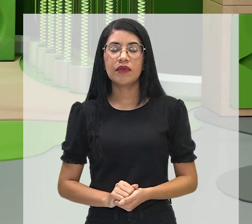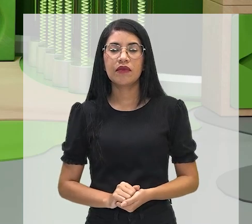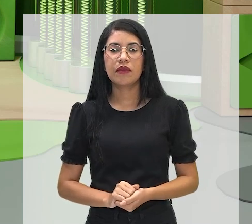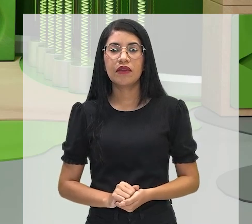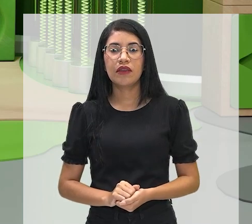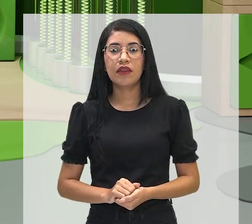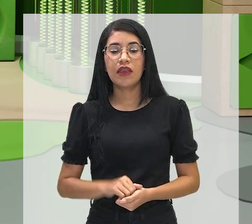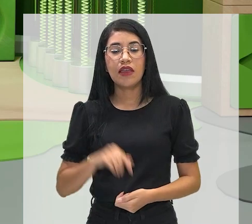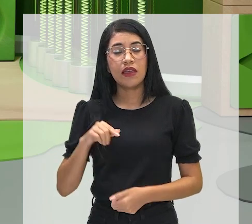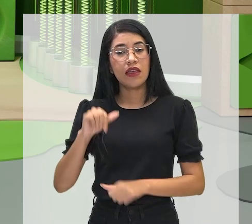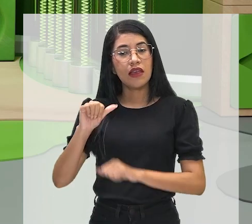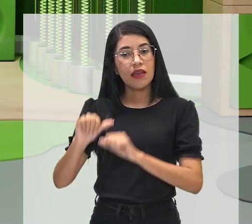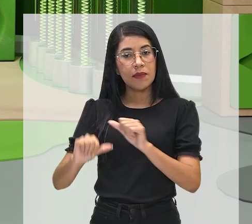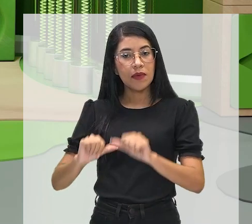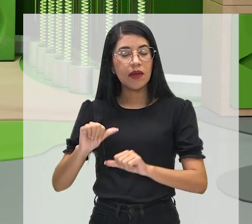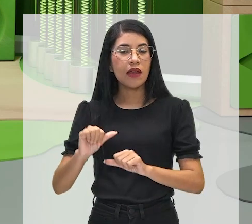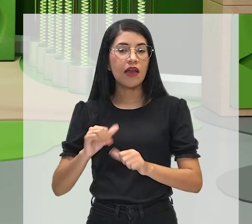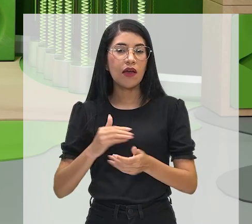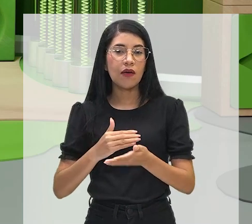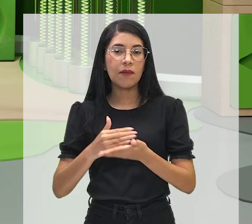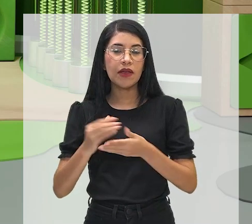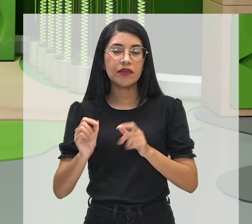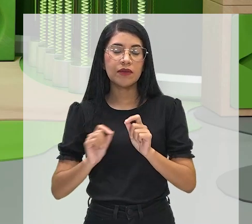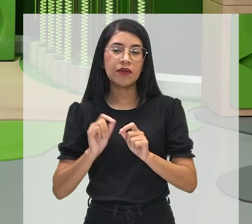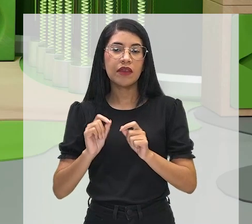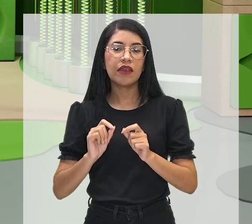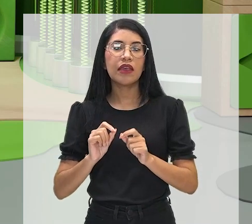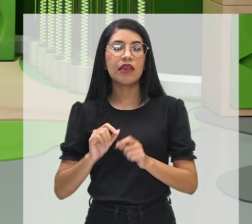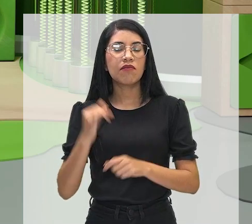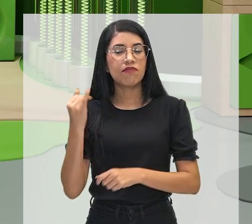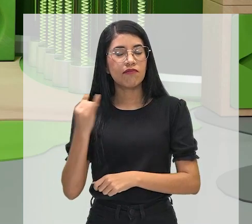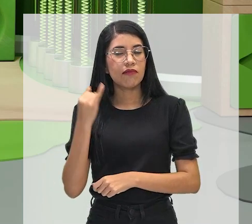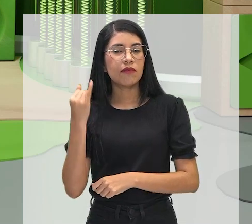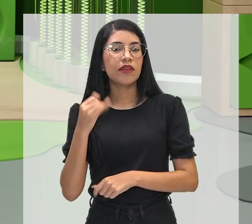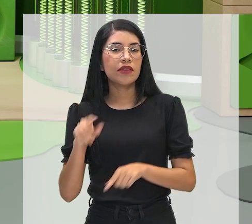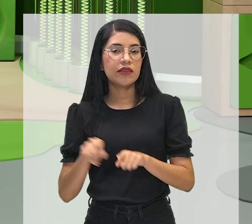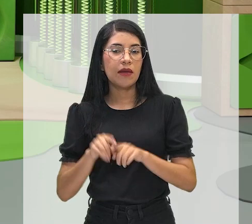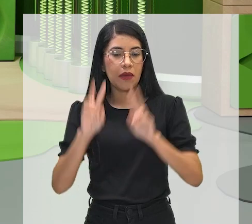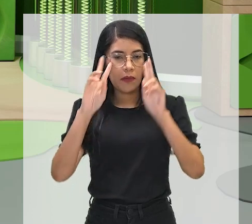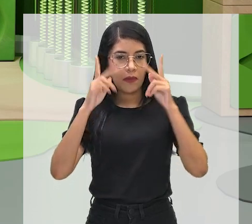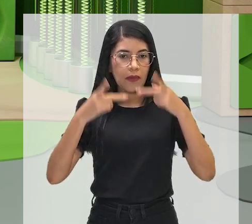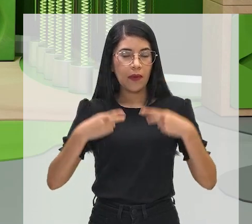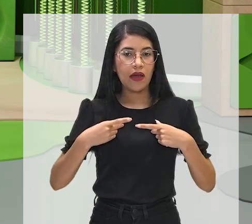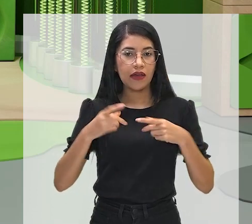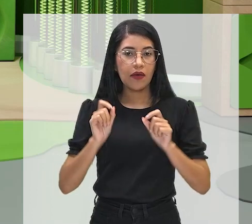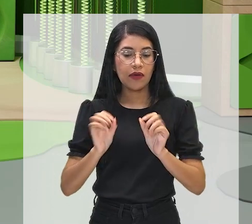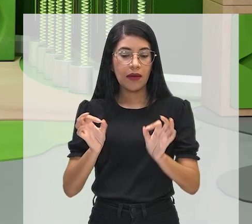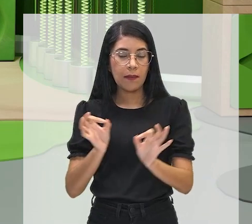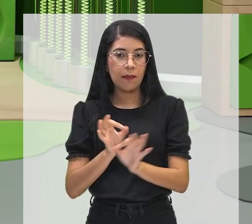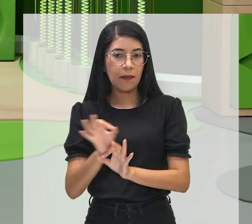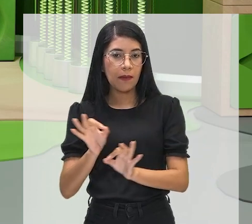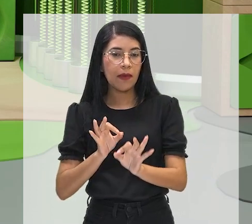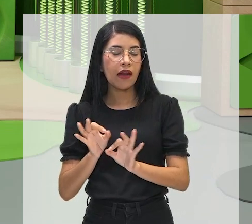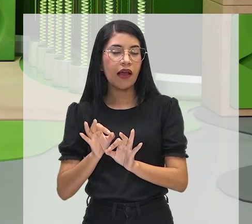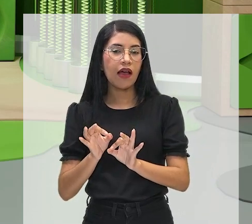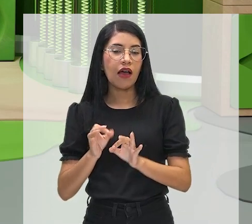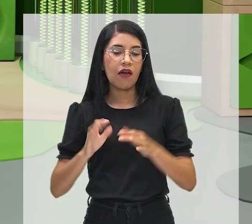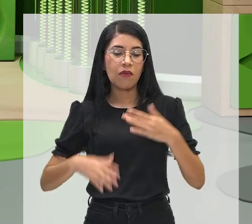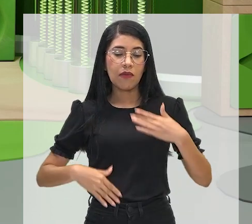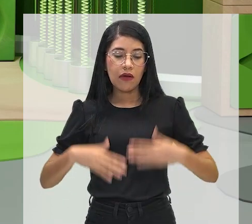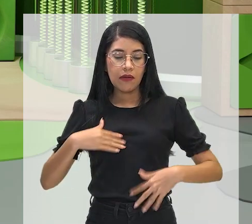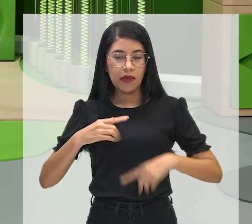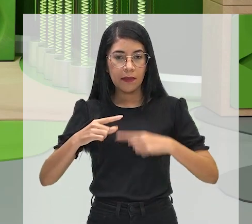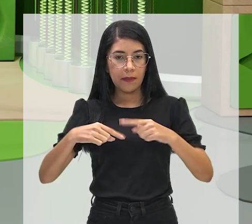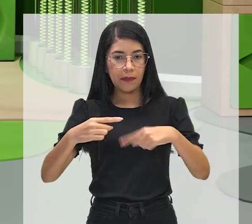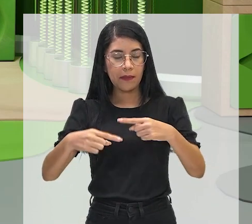essa transformação, ela vai levar a algo que é importante para todo ser humano, que é preparar esse organismo para a